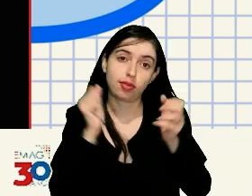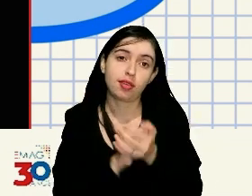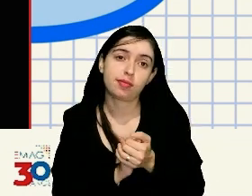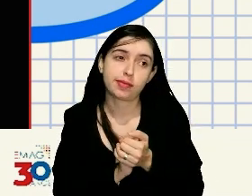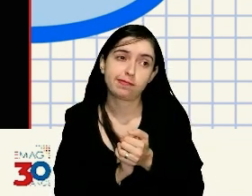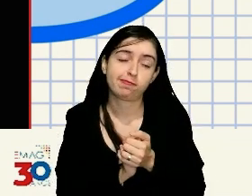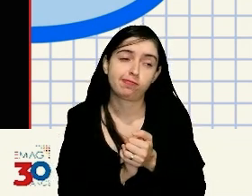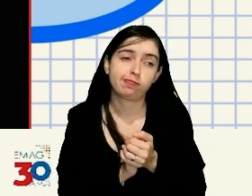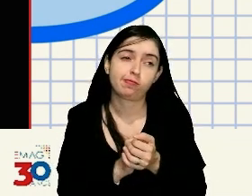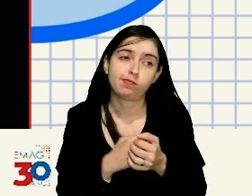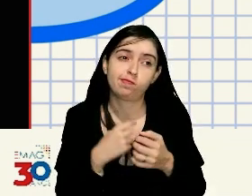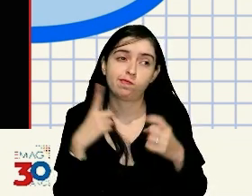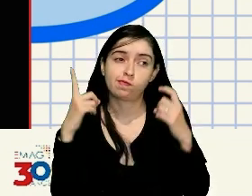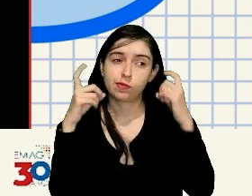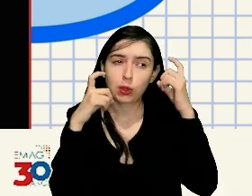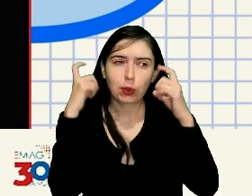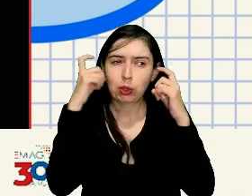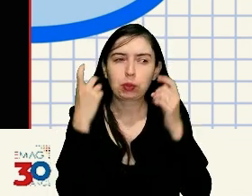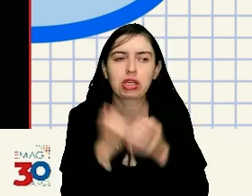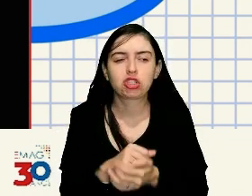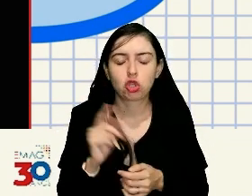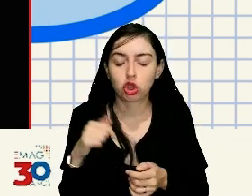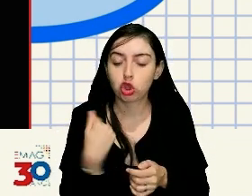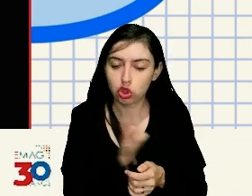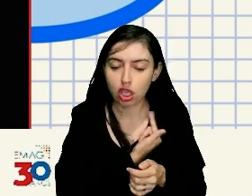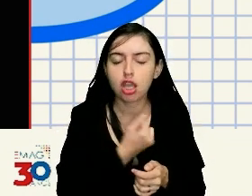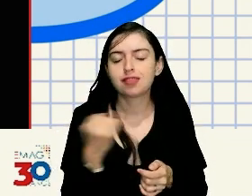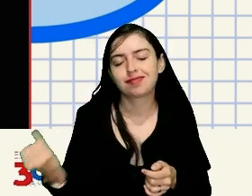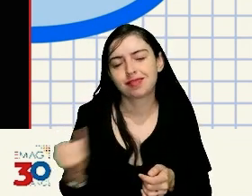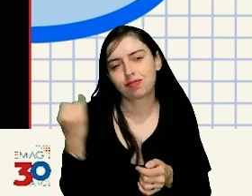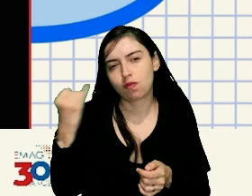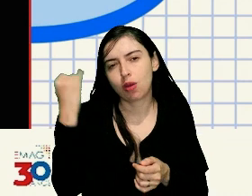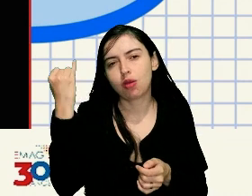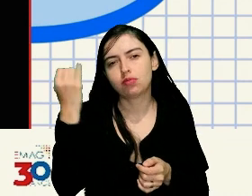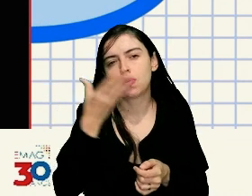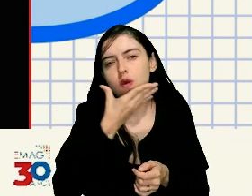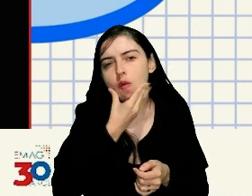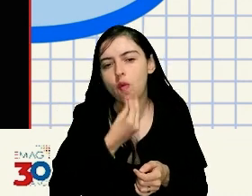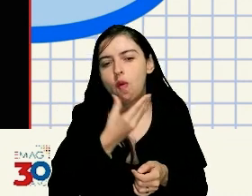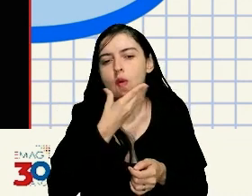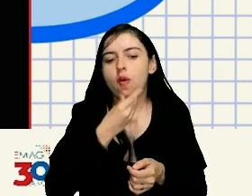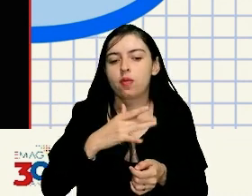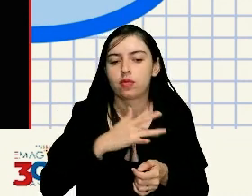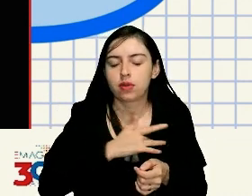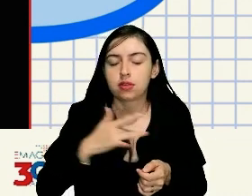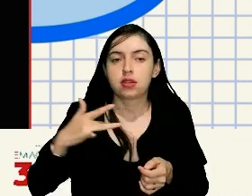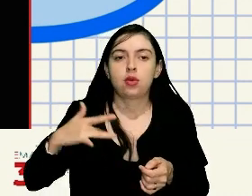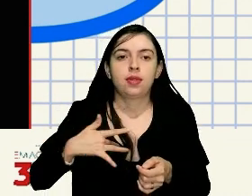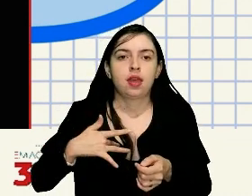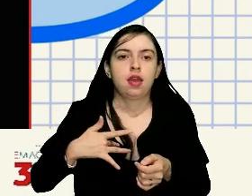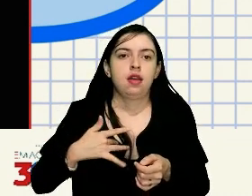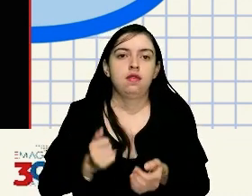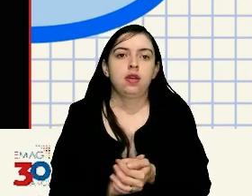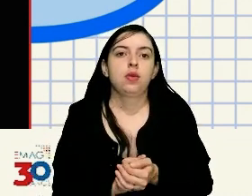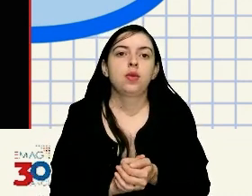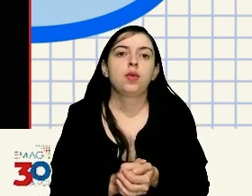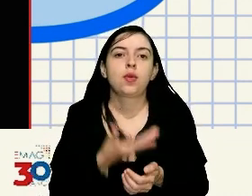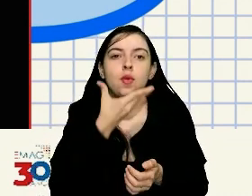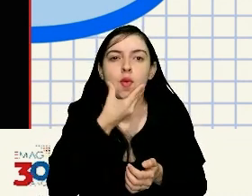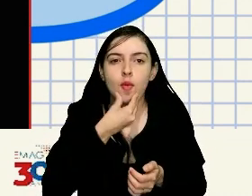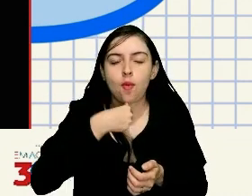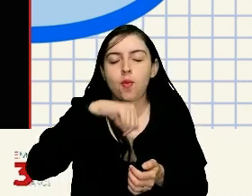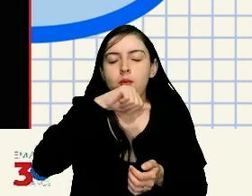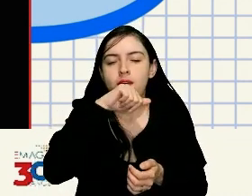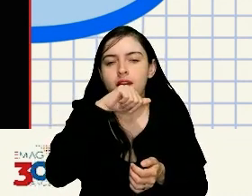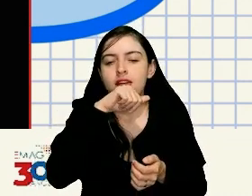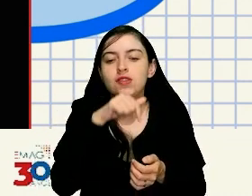extremamente importante para a gente performar uma masculinidade saudável, para a gente performar uma paternidade mais possível e digna, é essa